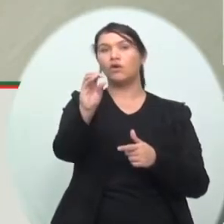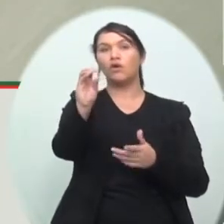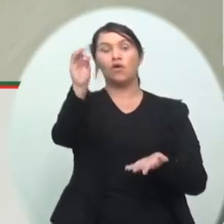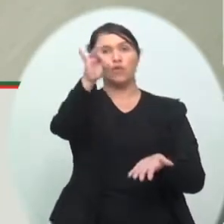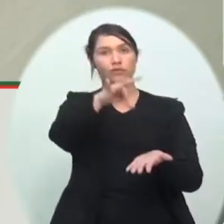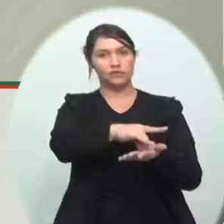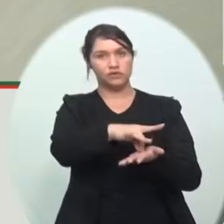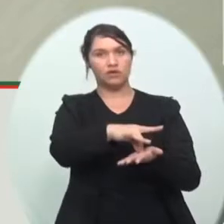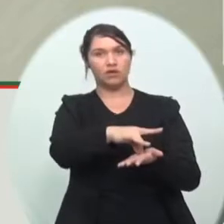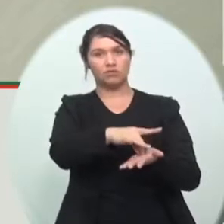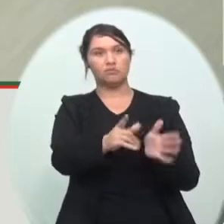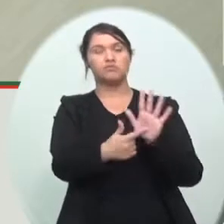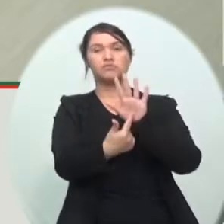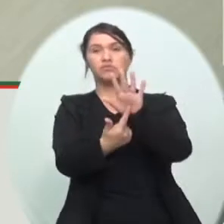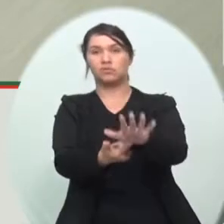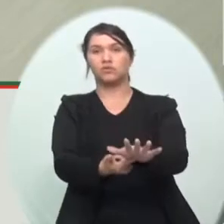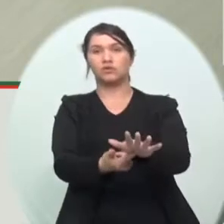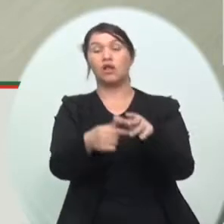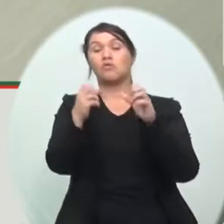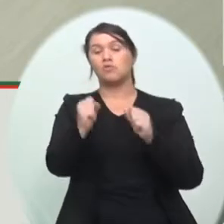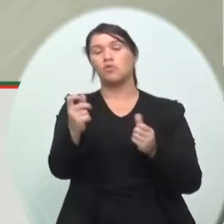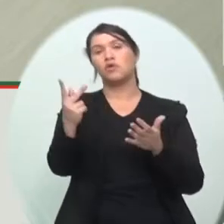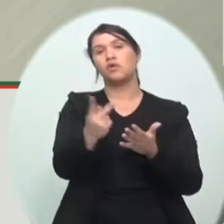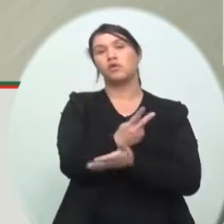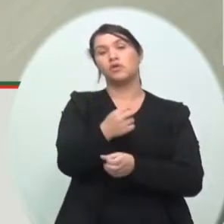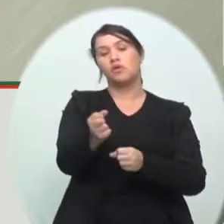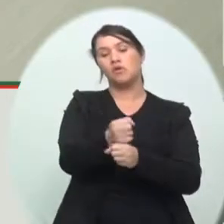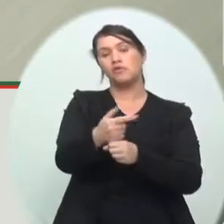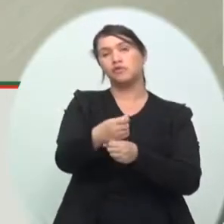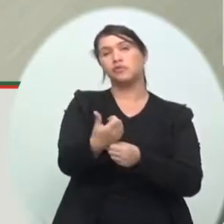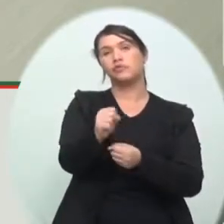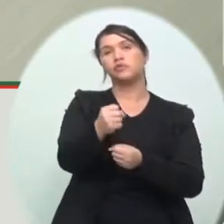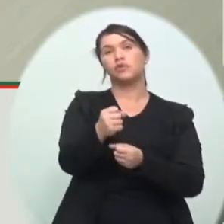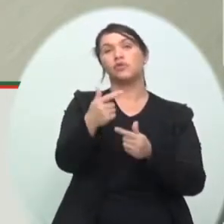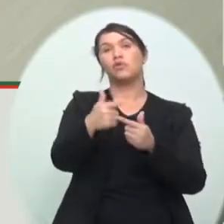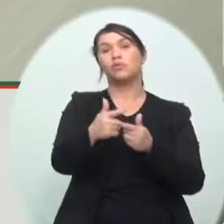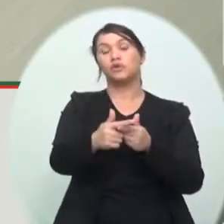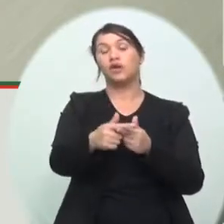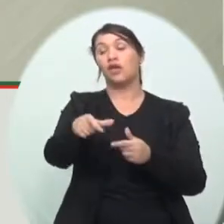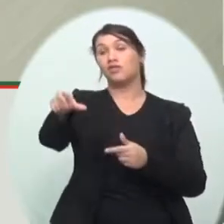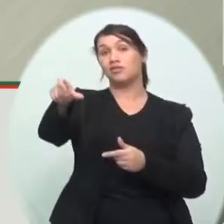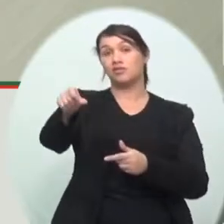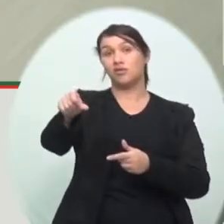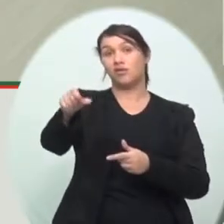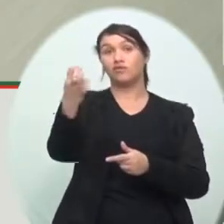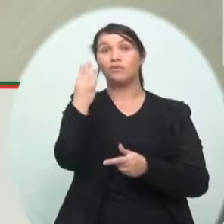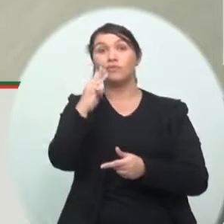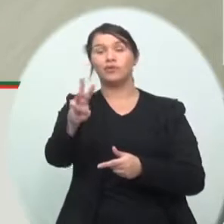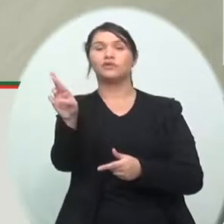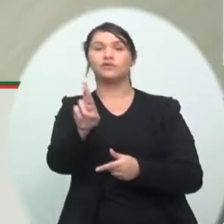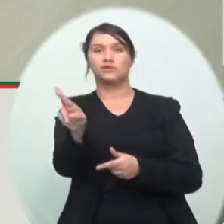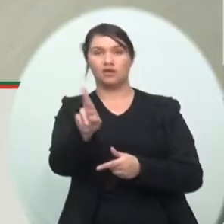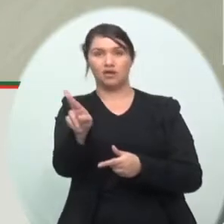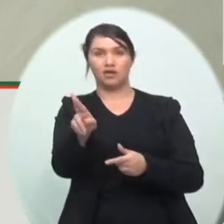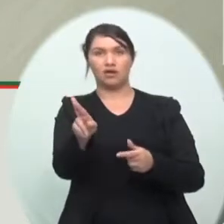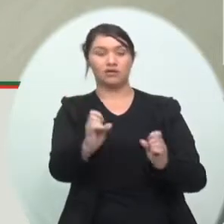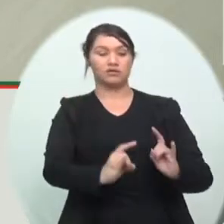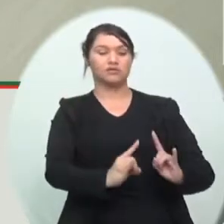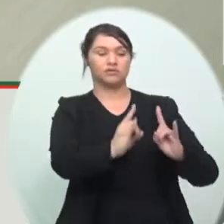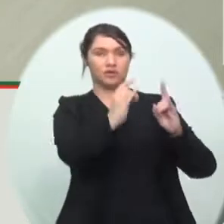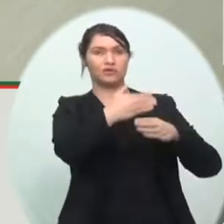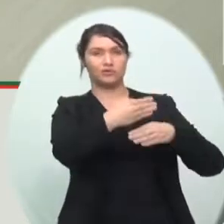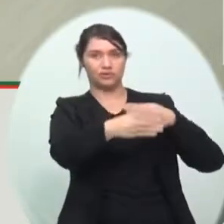tendo eleições. Então, porque já saiu, são 9 milhões de reais para a estruturação do prédio, 5 milhões e 500 já